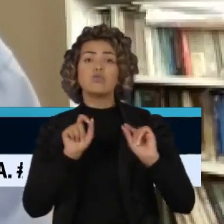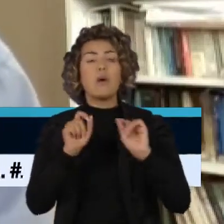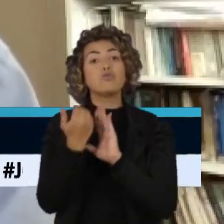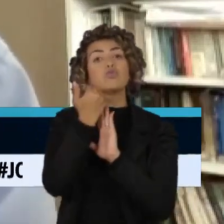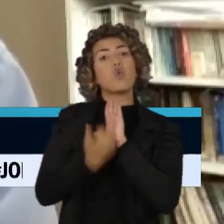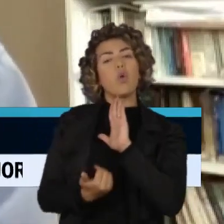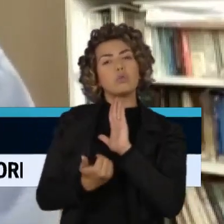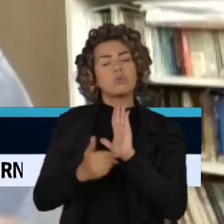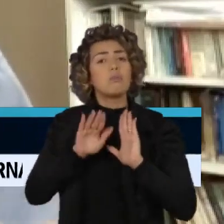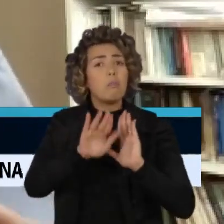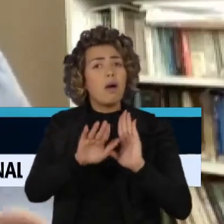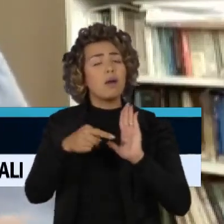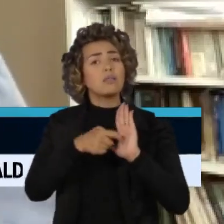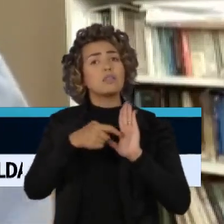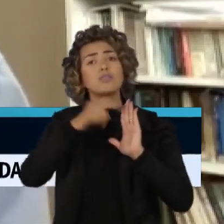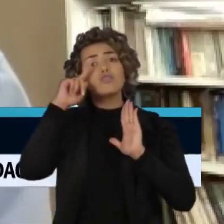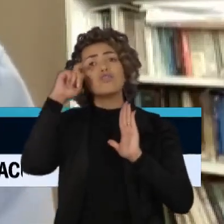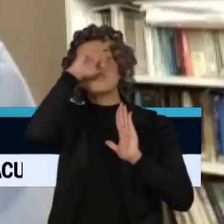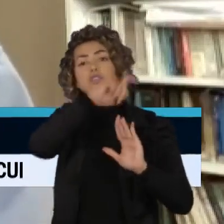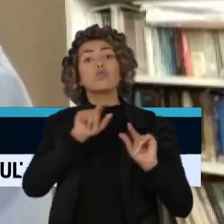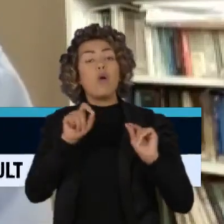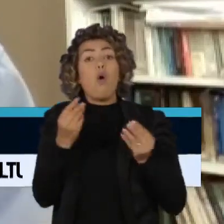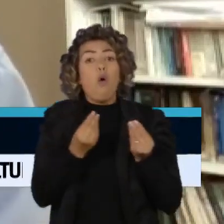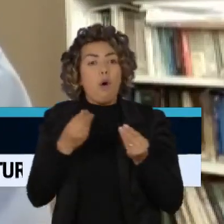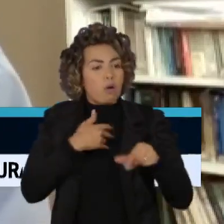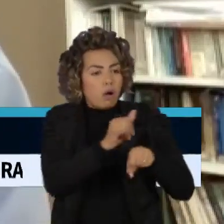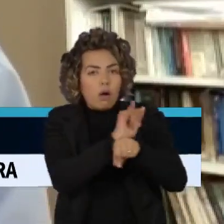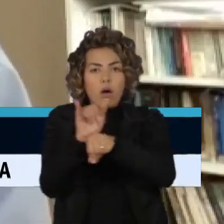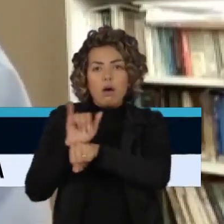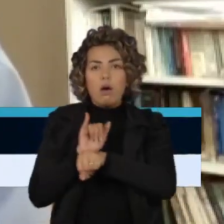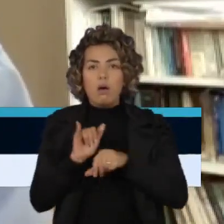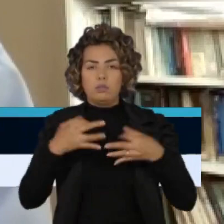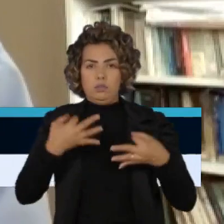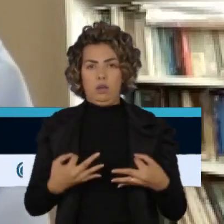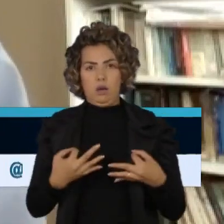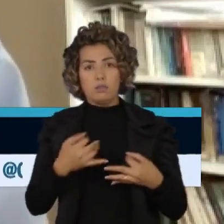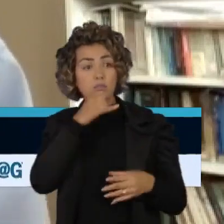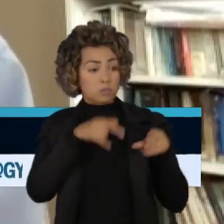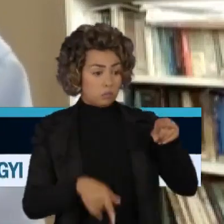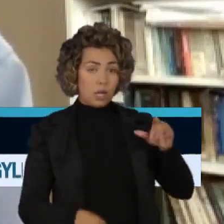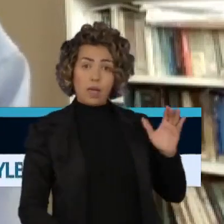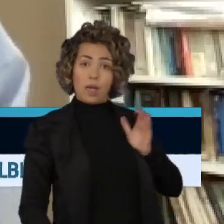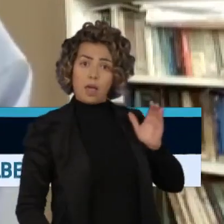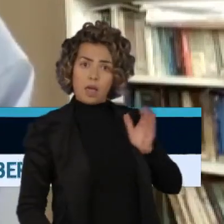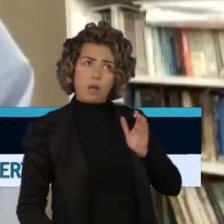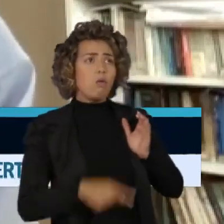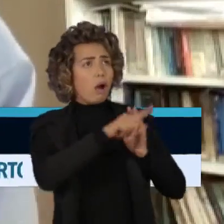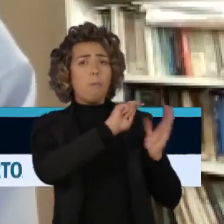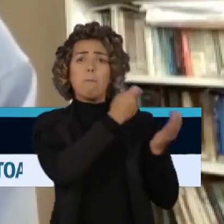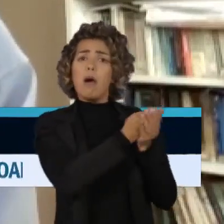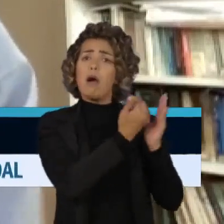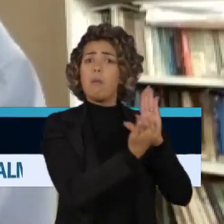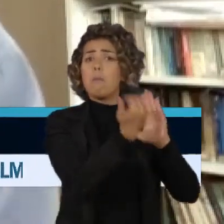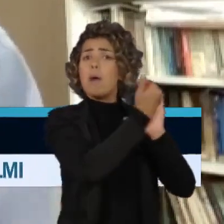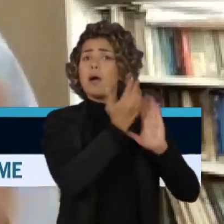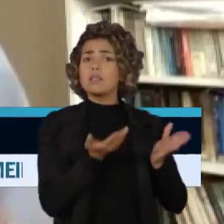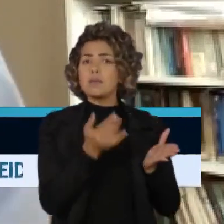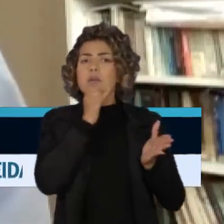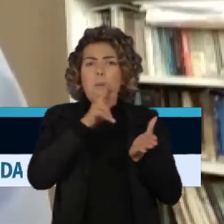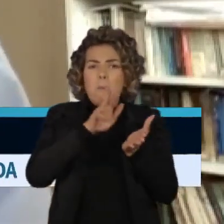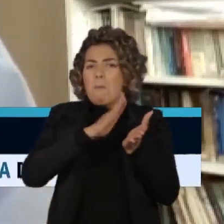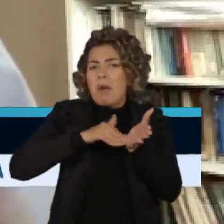que você operacionalizar isso fazer o sujeito que tem que ganhar mais pagar mais no pacote de manteiga